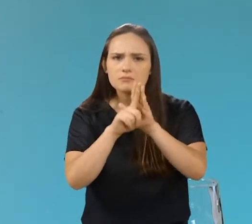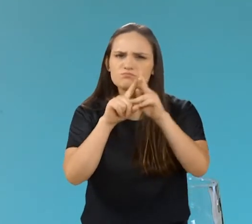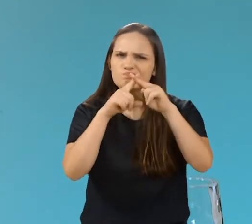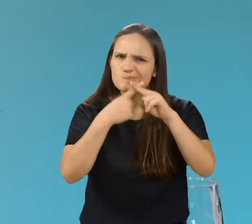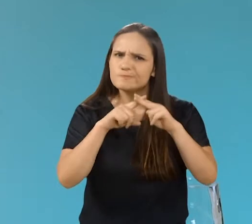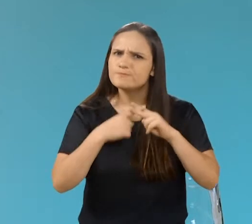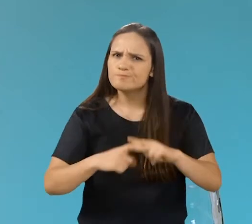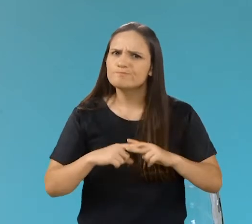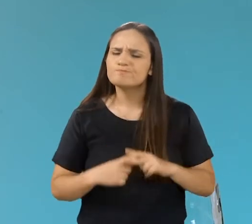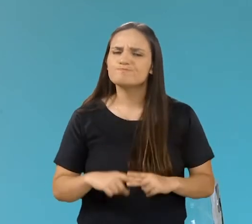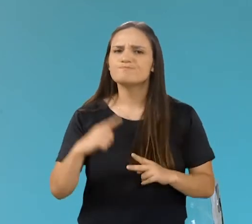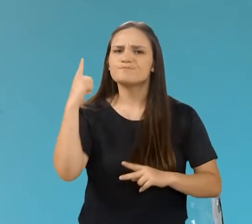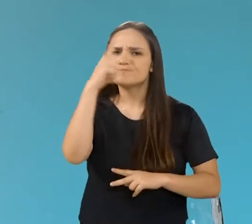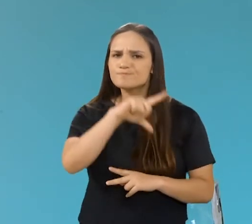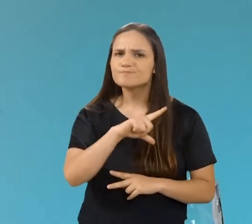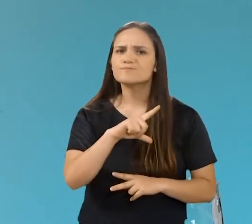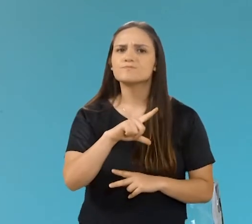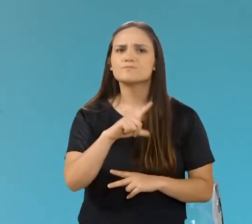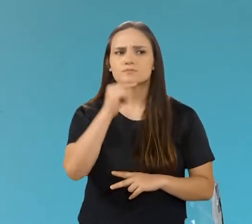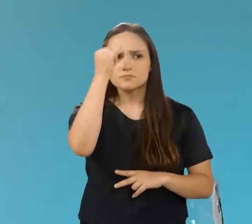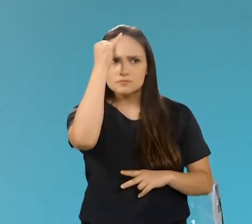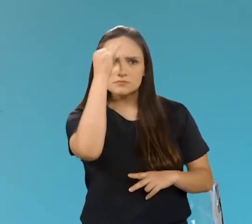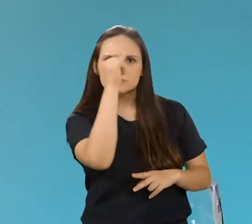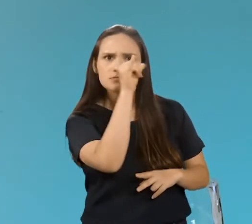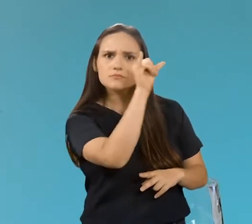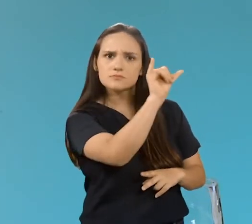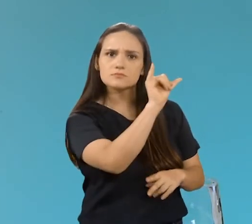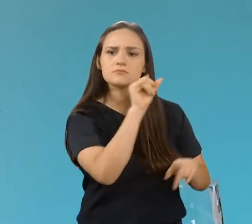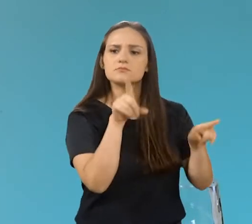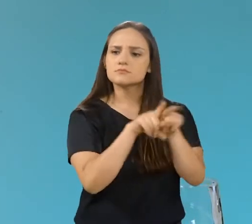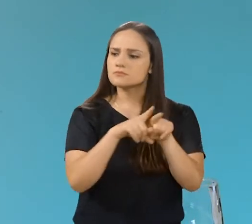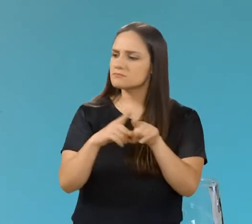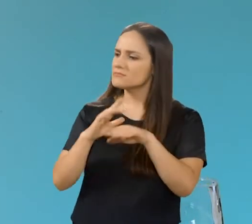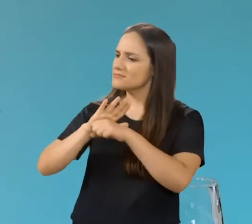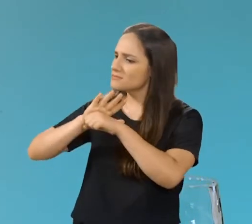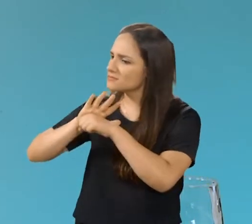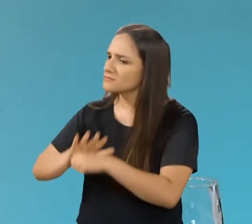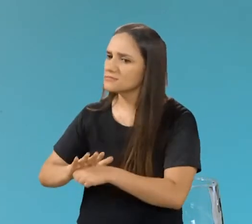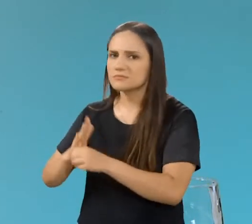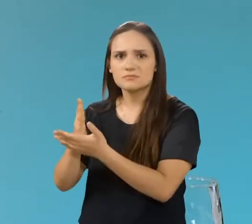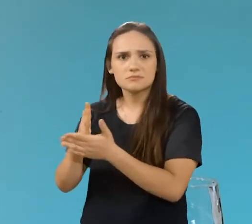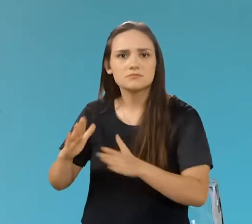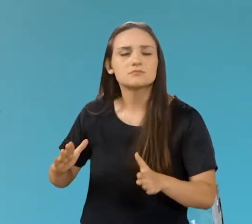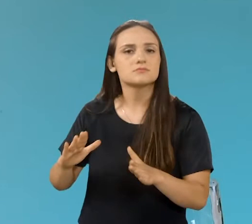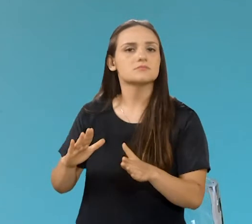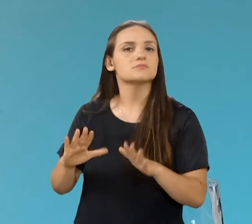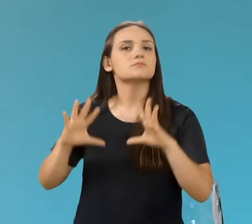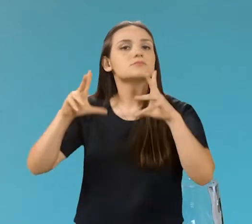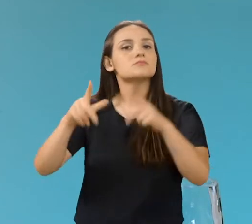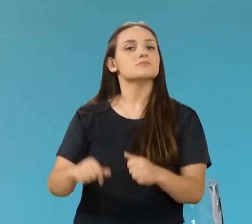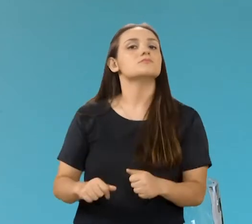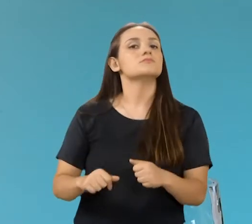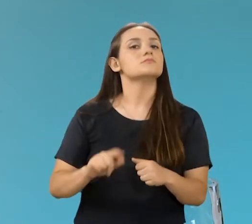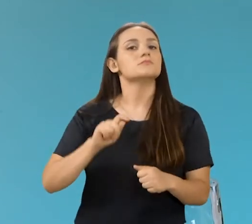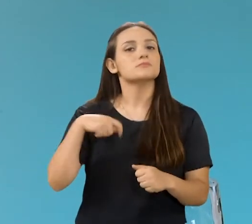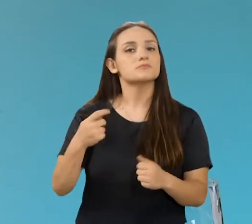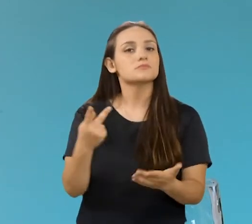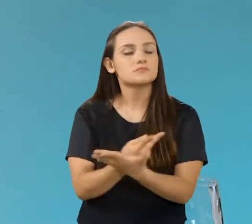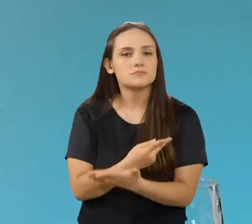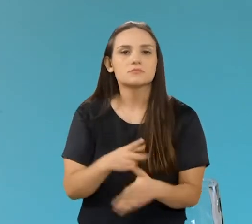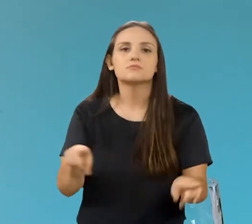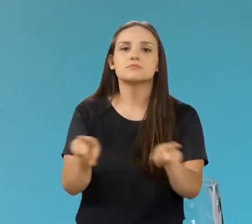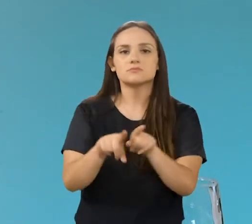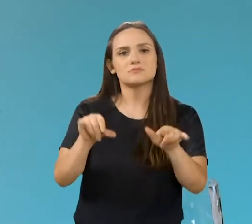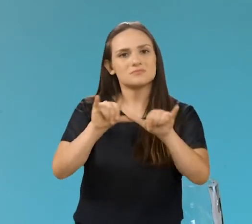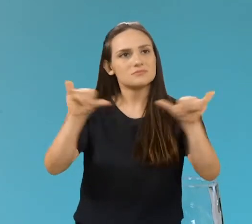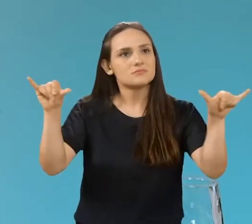sempre de forma que a gente possa não só prevenir, como reprimir, mas também buscar incentivos, promover